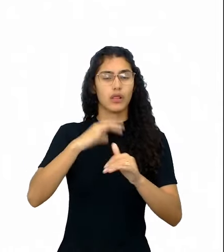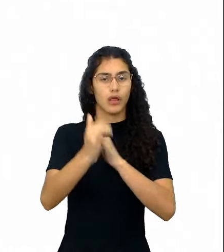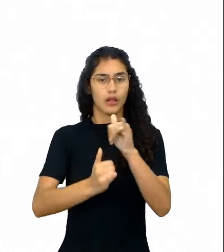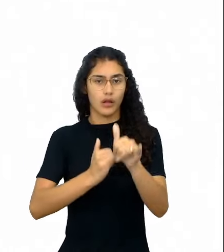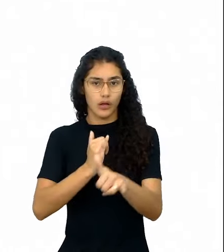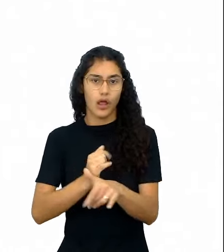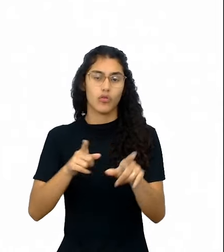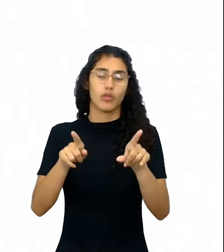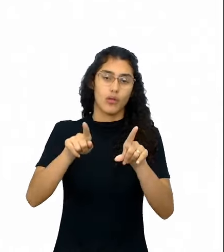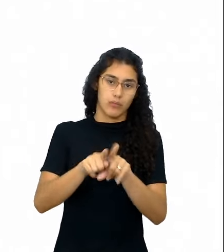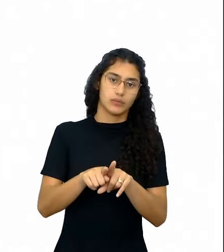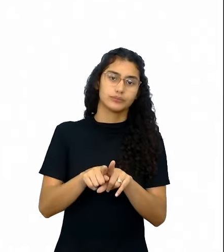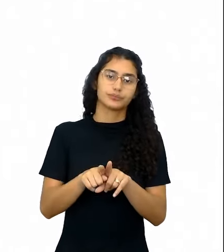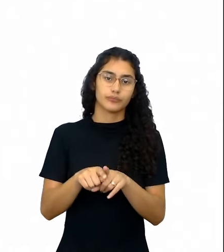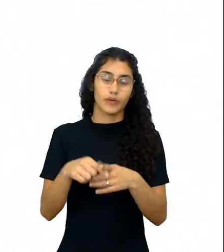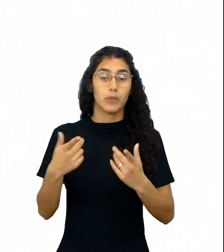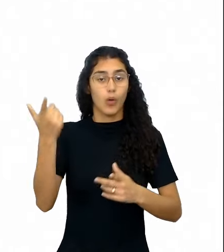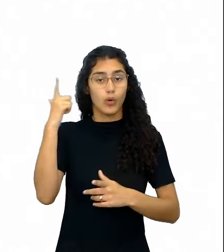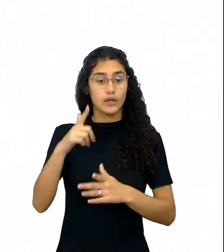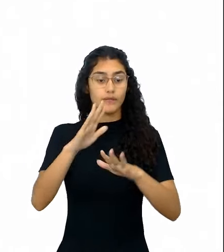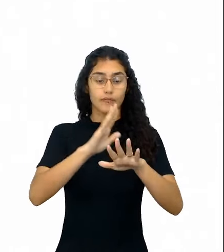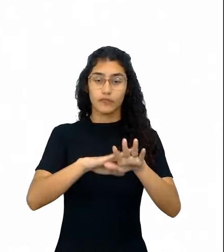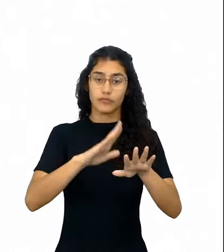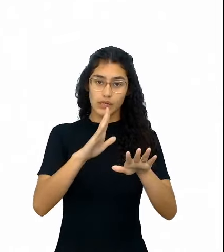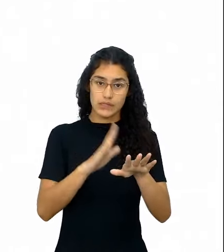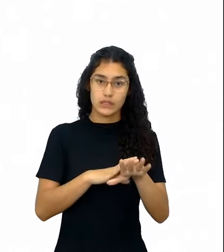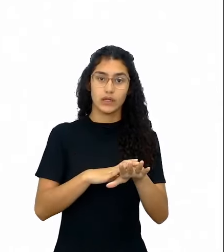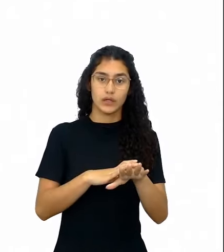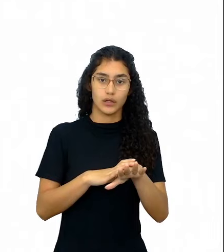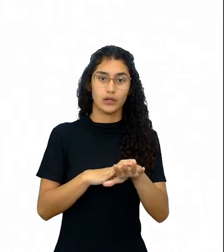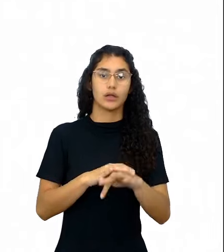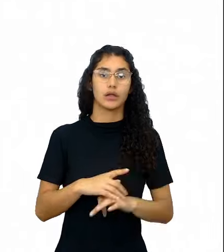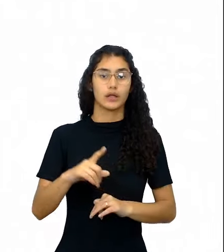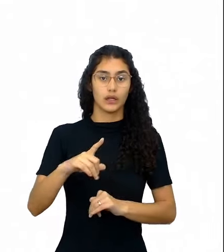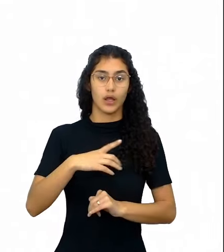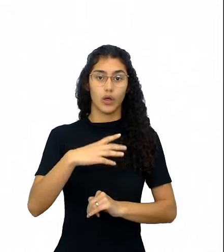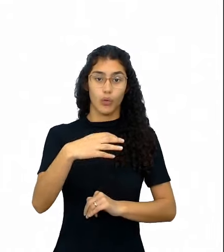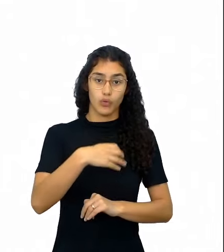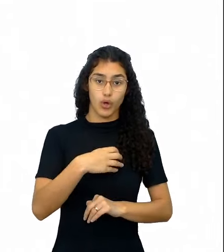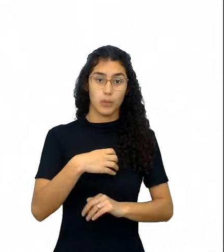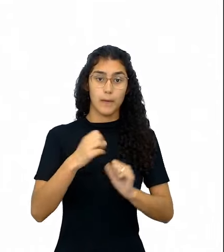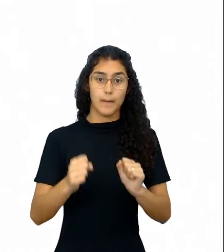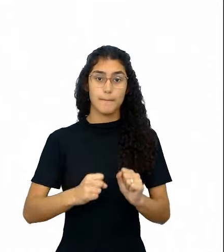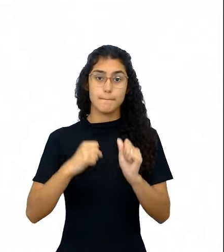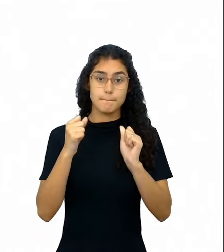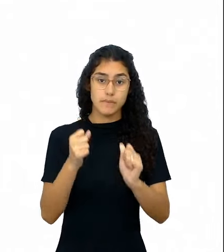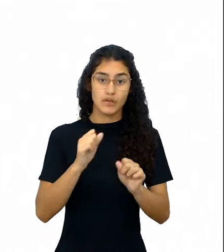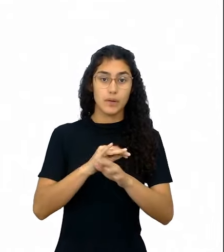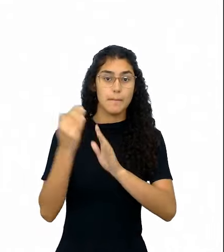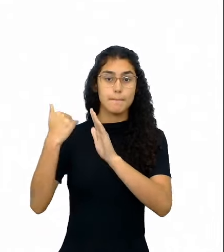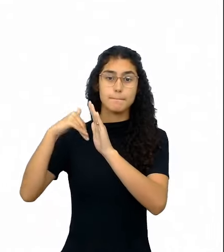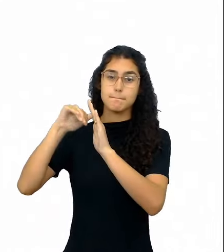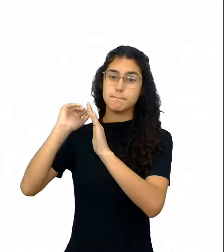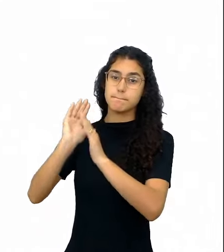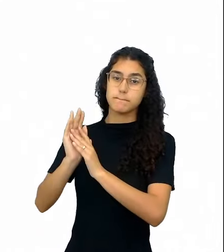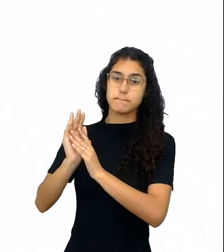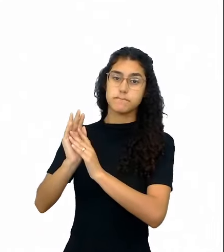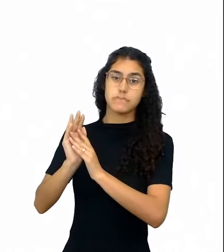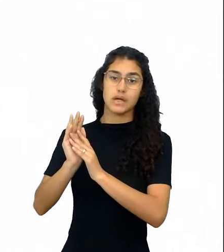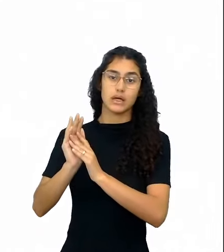não, os conhecimentos teóricos, para aplicar sobre aquela situação, para que ela seja cada vez mais